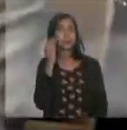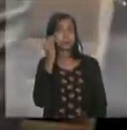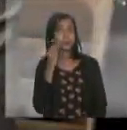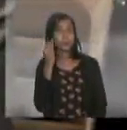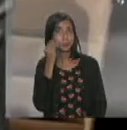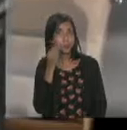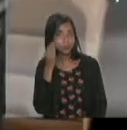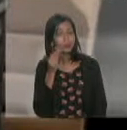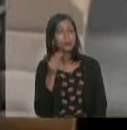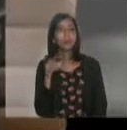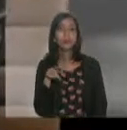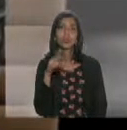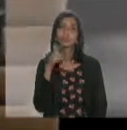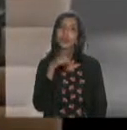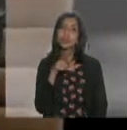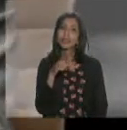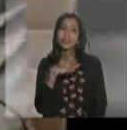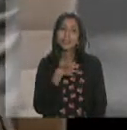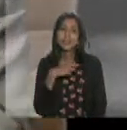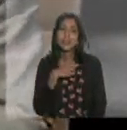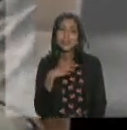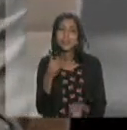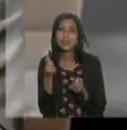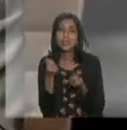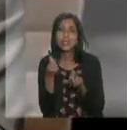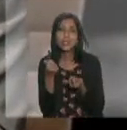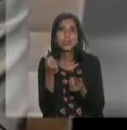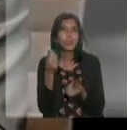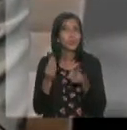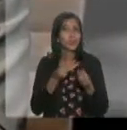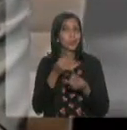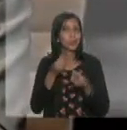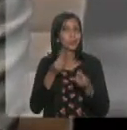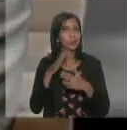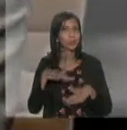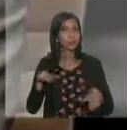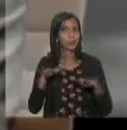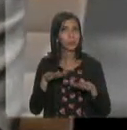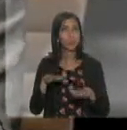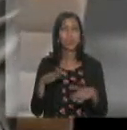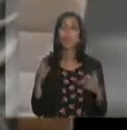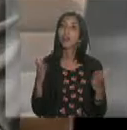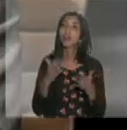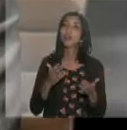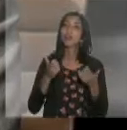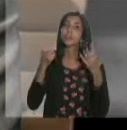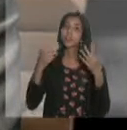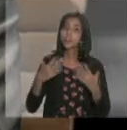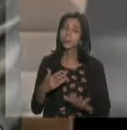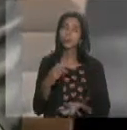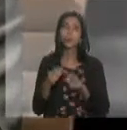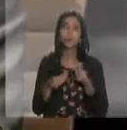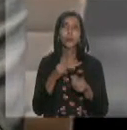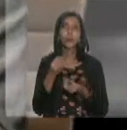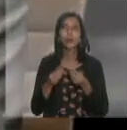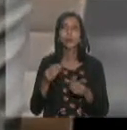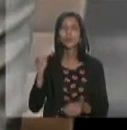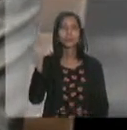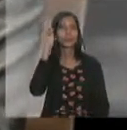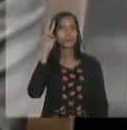que te trouxeram essa sensibilidade para poder entender esse universo. Agora eu queria que você contasse para a gente como é que foi